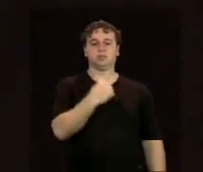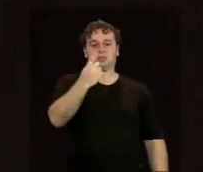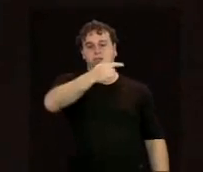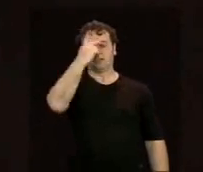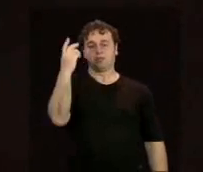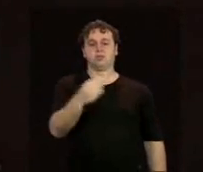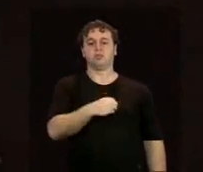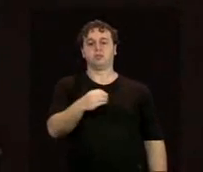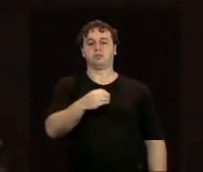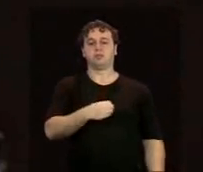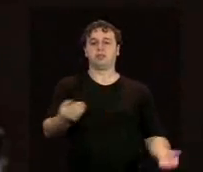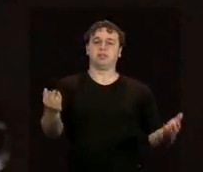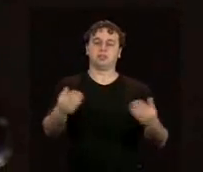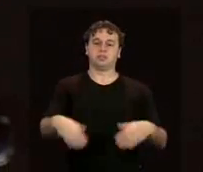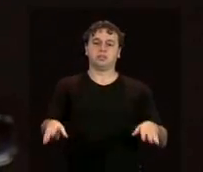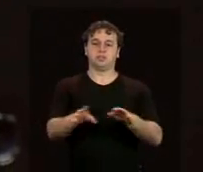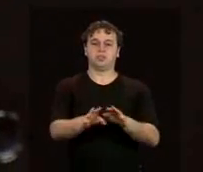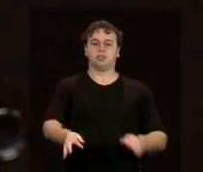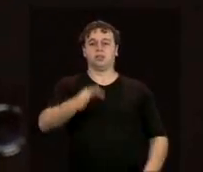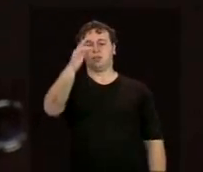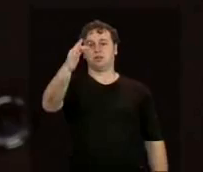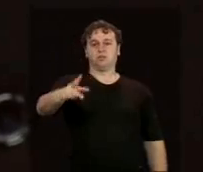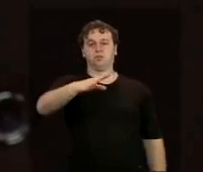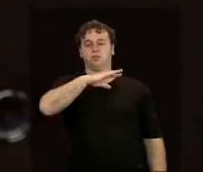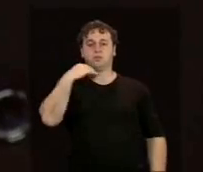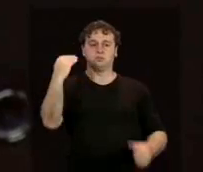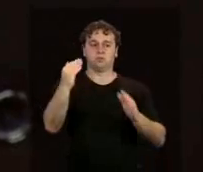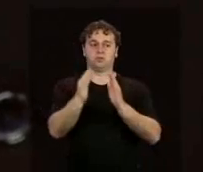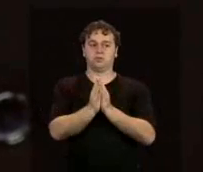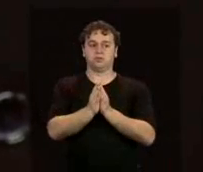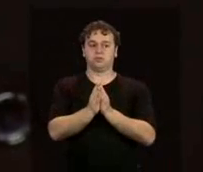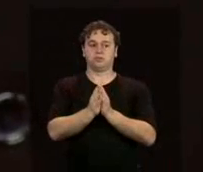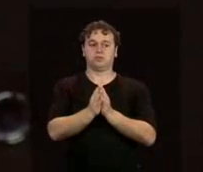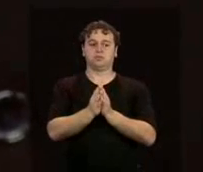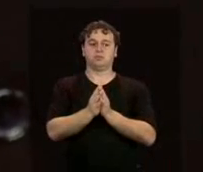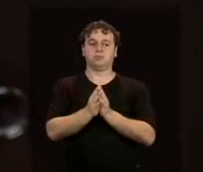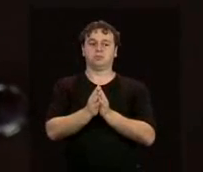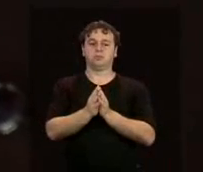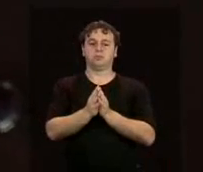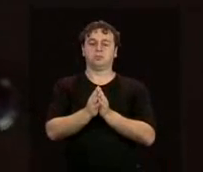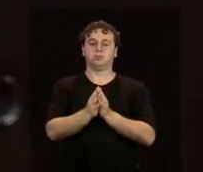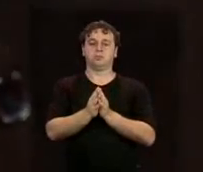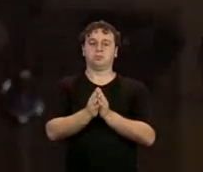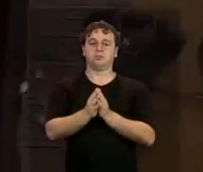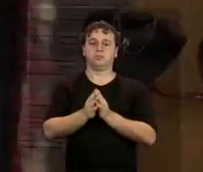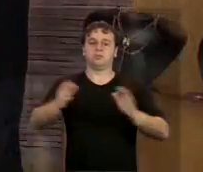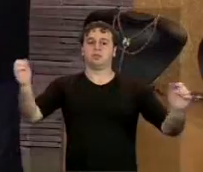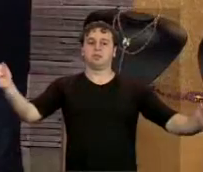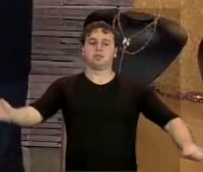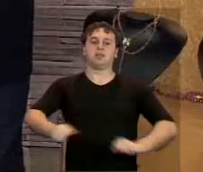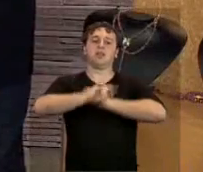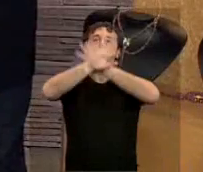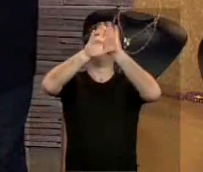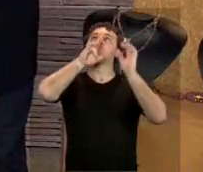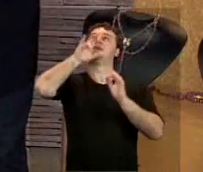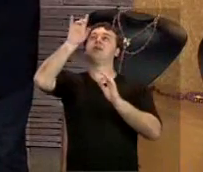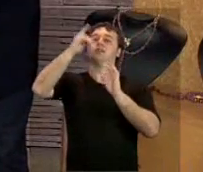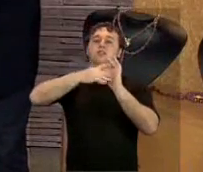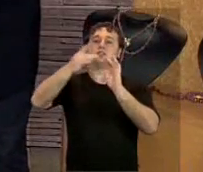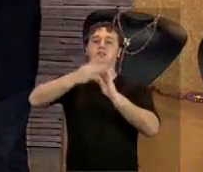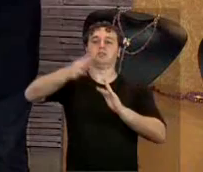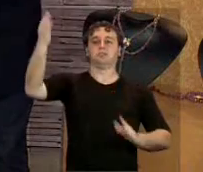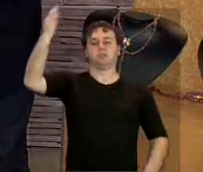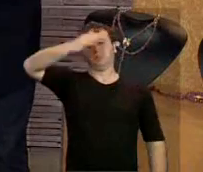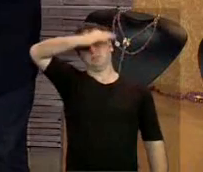Deus, rogai por nós, pecadores, agora e na hora de nossa morte. Amém. Glória ao Pai, e ao Filho